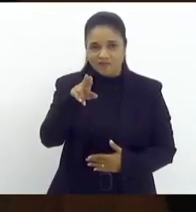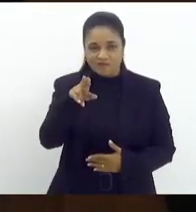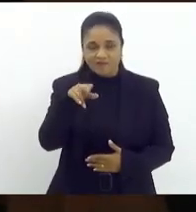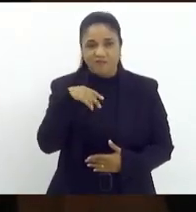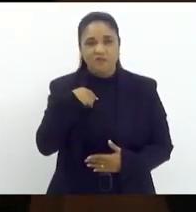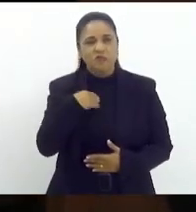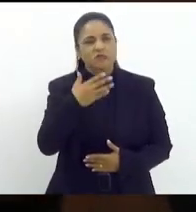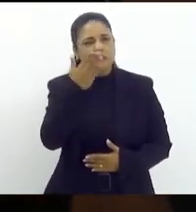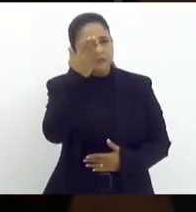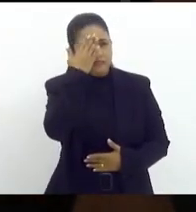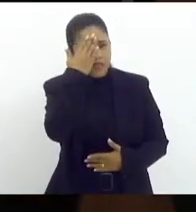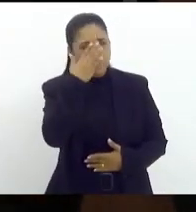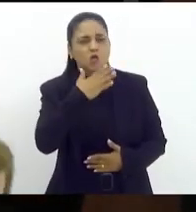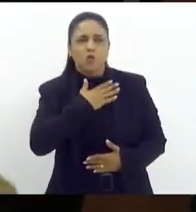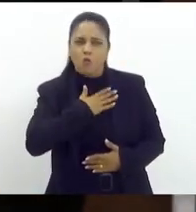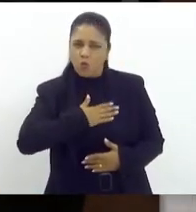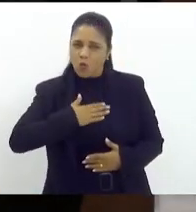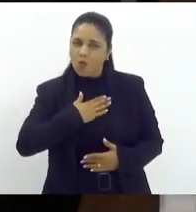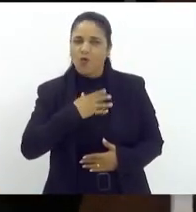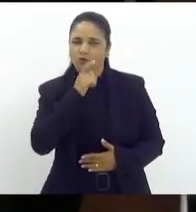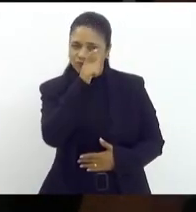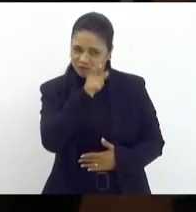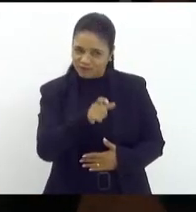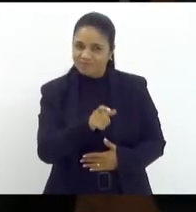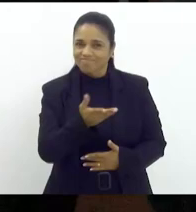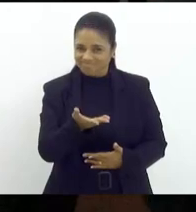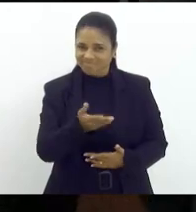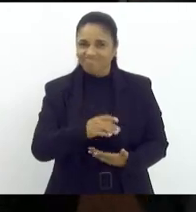A senhora sabe o quanto eu gosto da senhora né